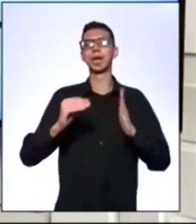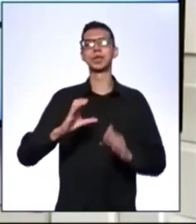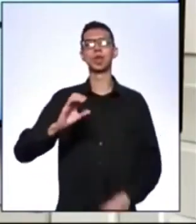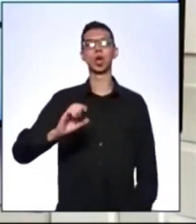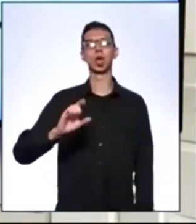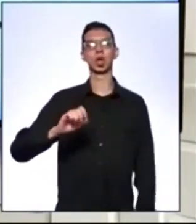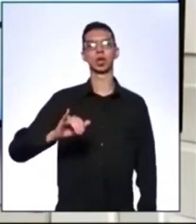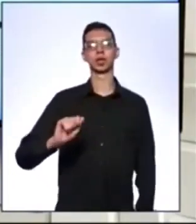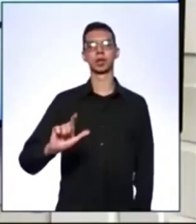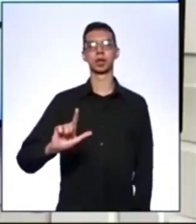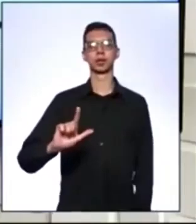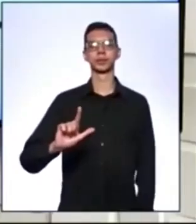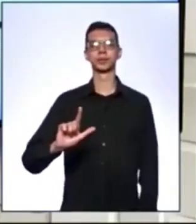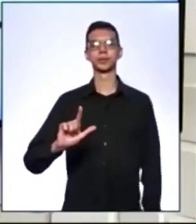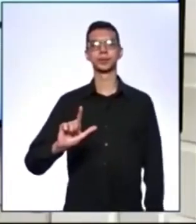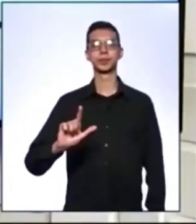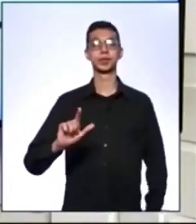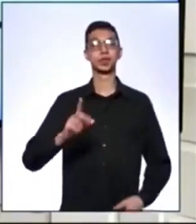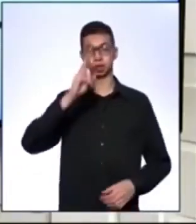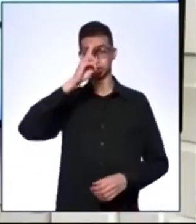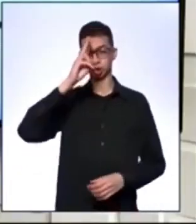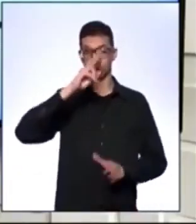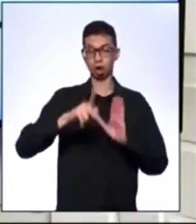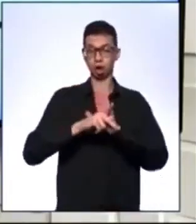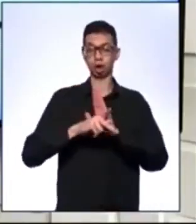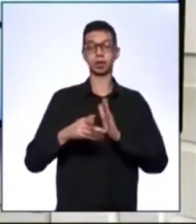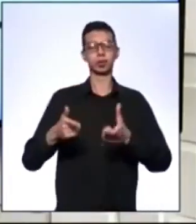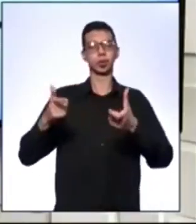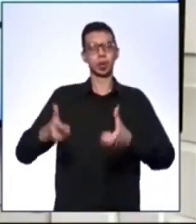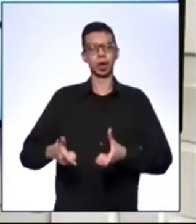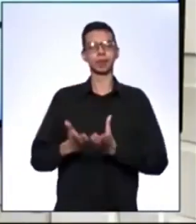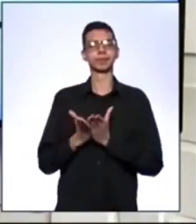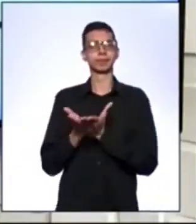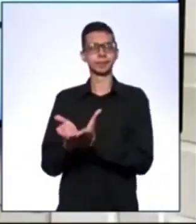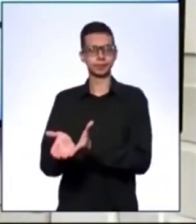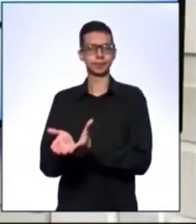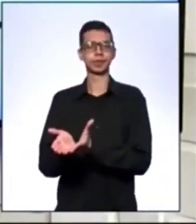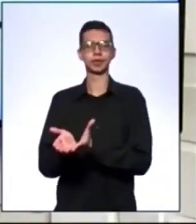de importância histórica. É por ali que chegavam embarcações, por exemplo.